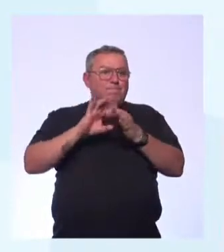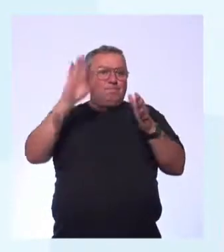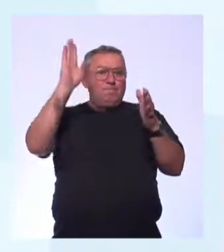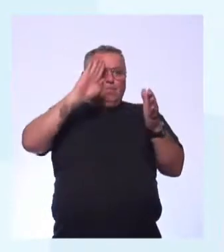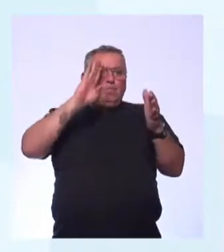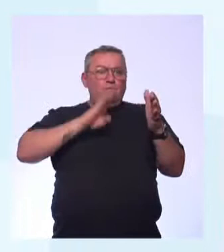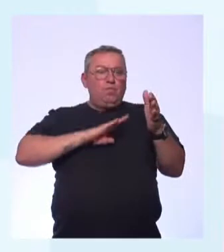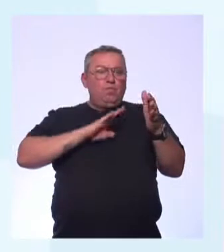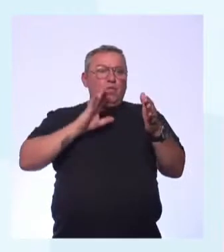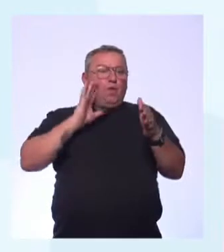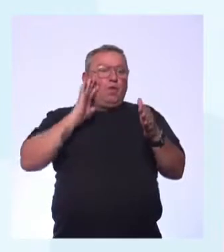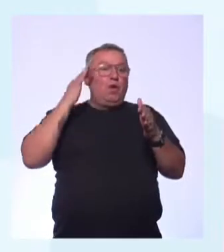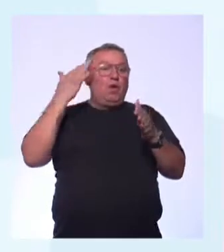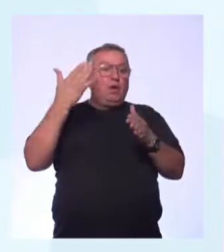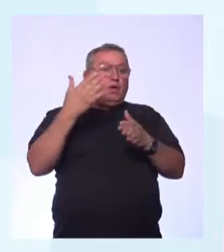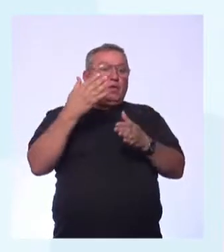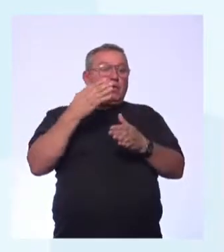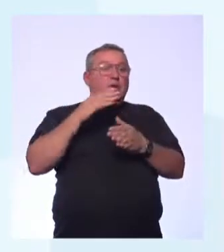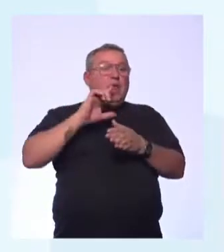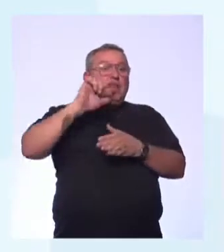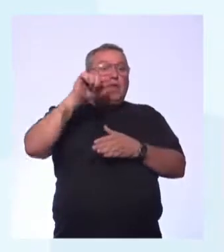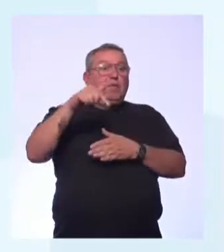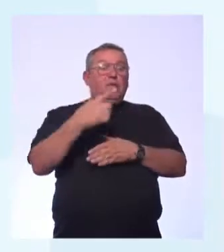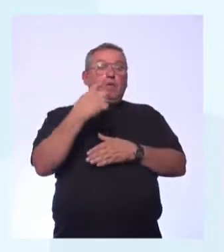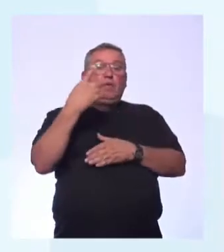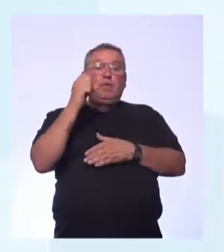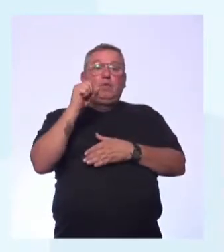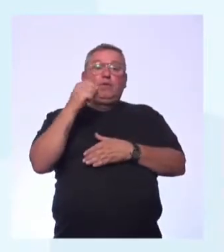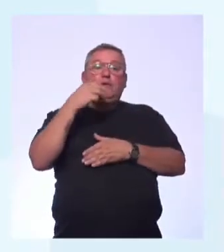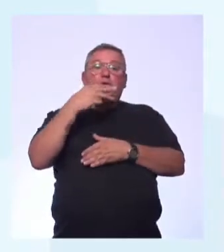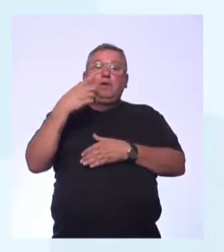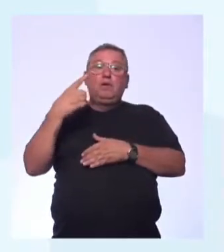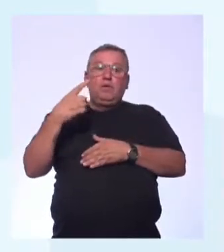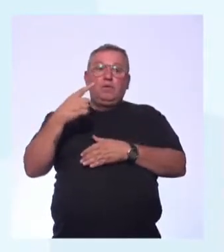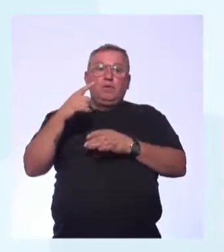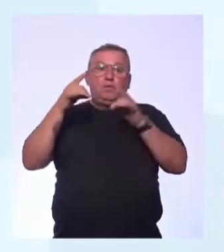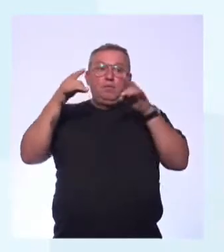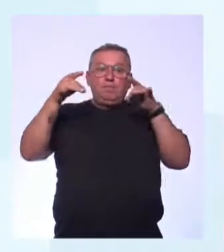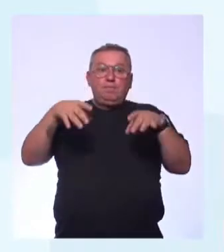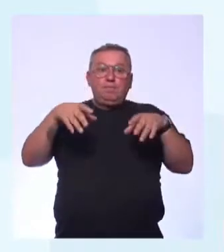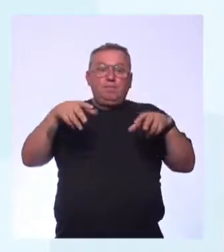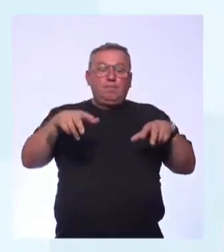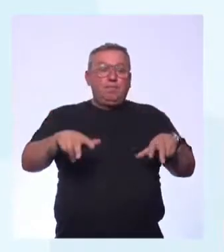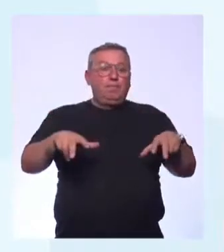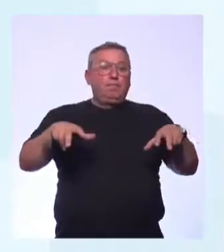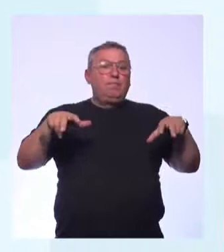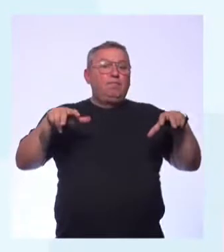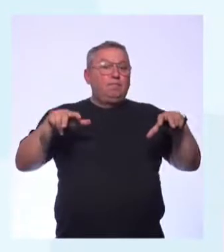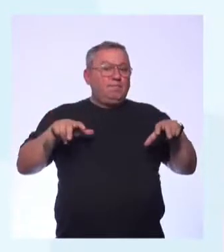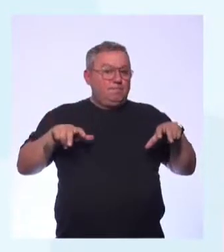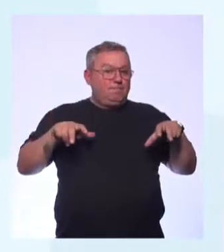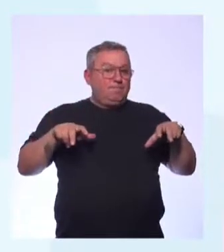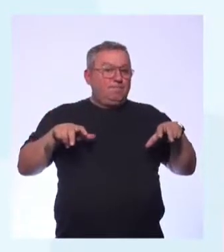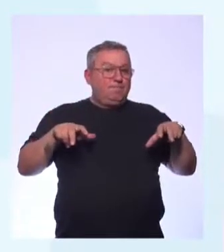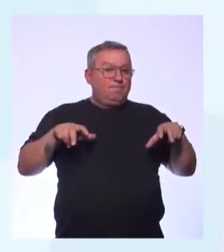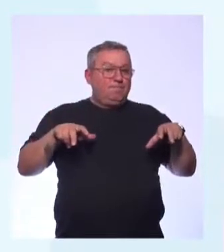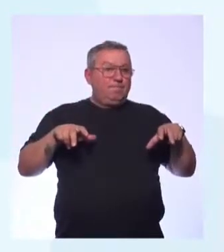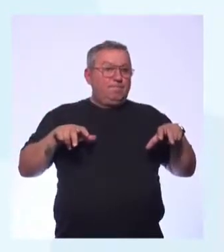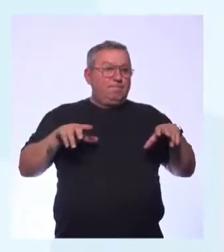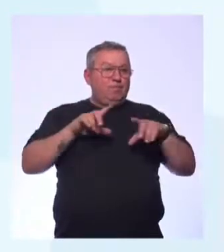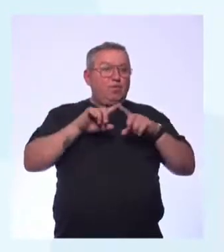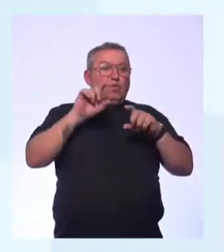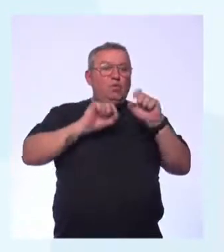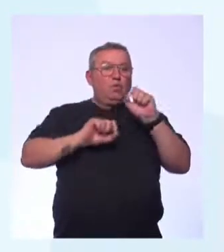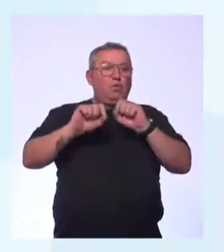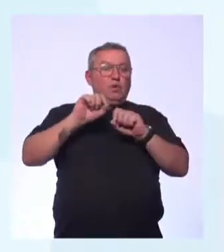independência do Brasil, ela vai ocorrer a partir de 1831, com a abdicação de Dom Pedro I. Sobre